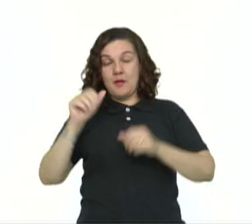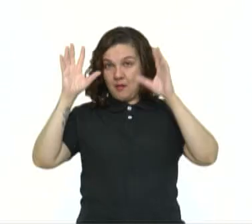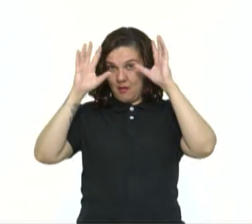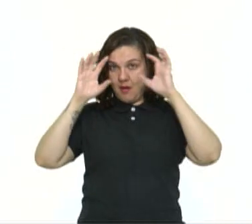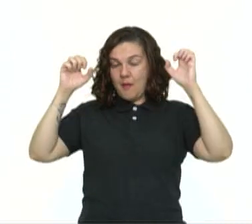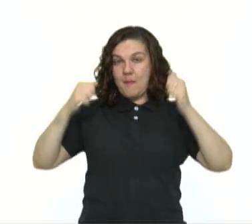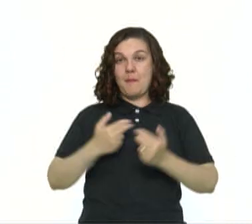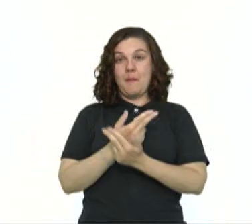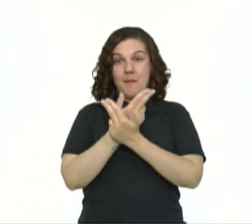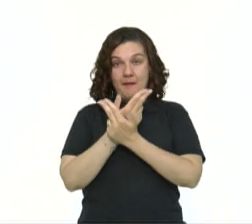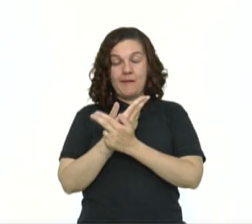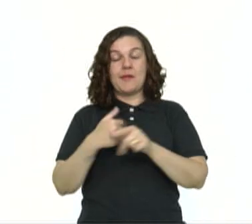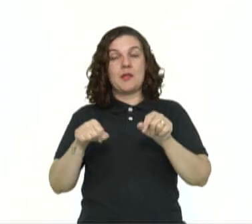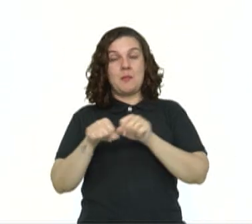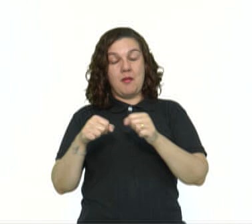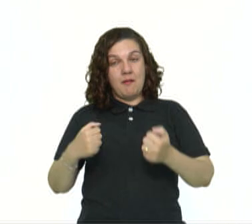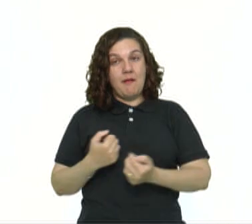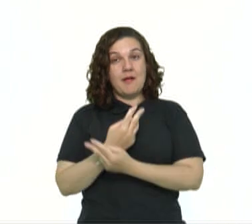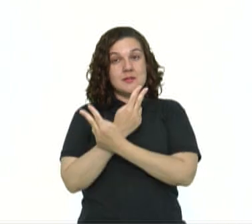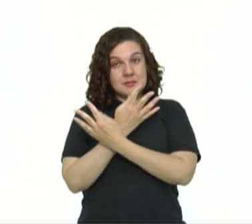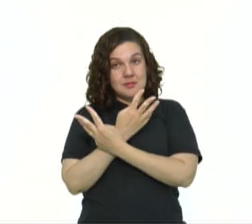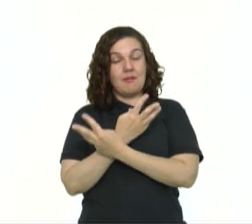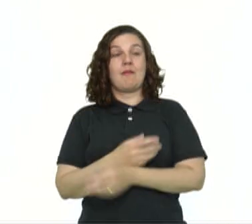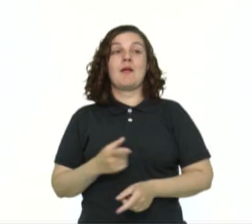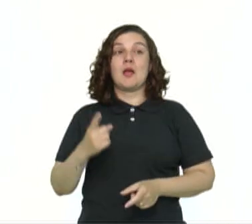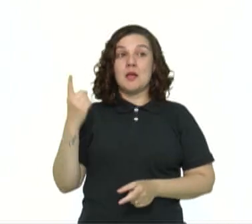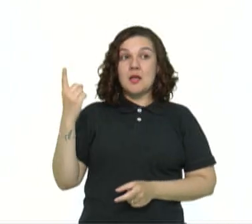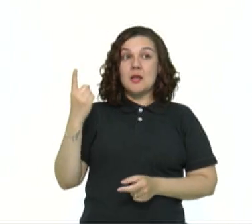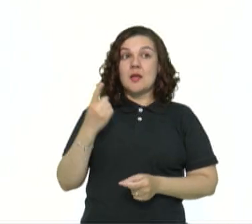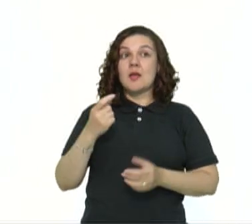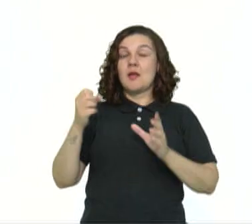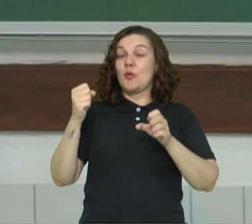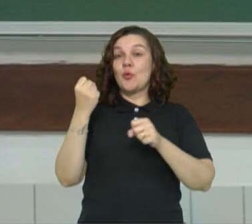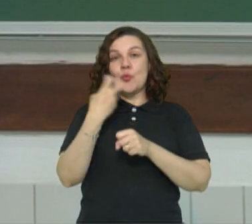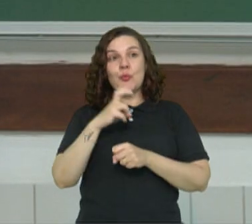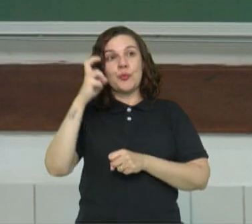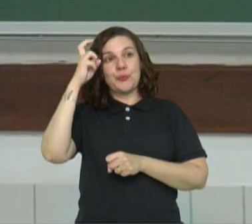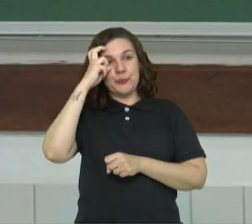manifestações culturais, arquitetura, escultura e pintura.